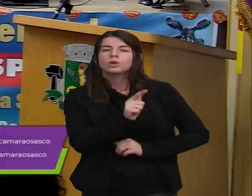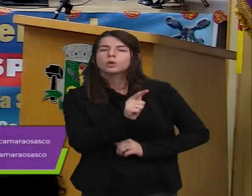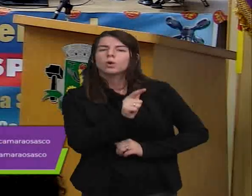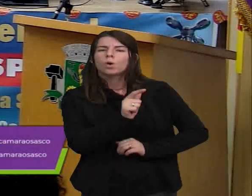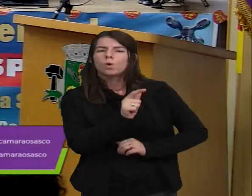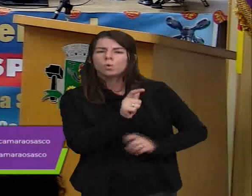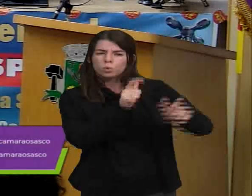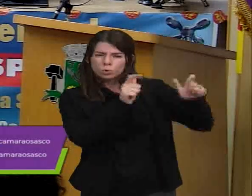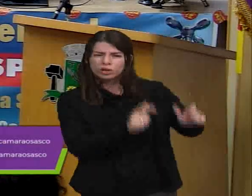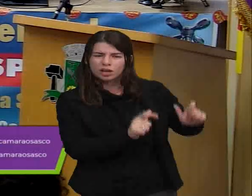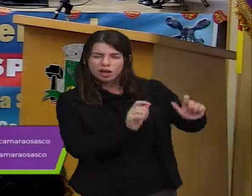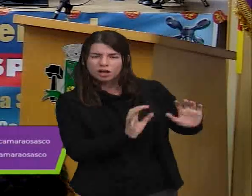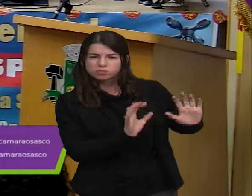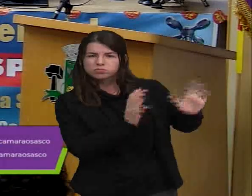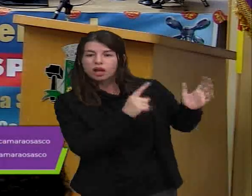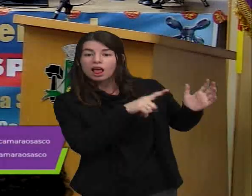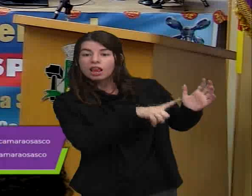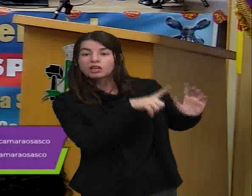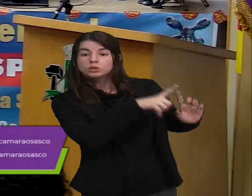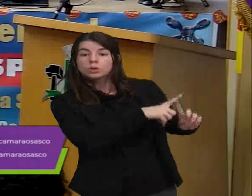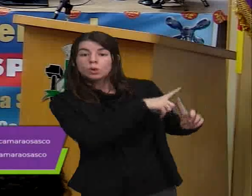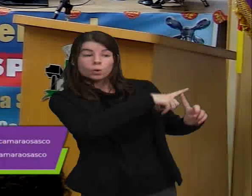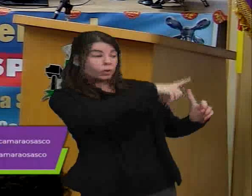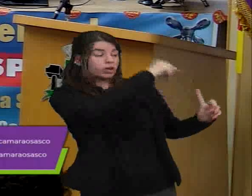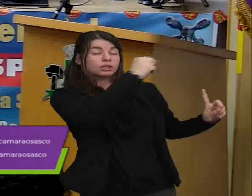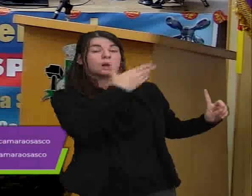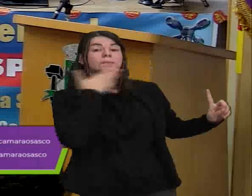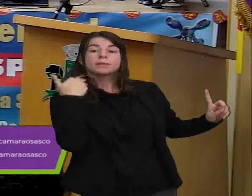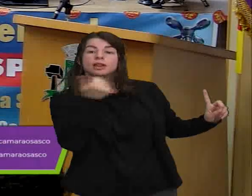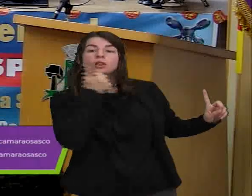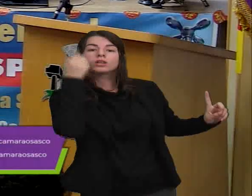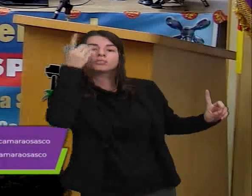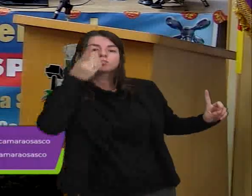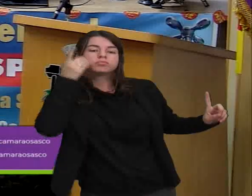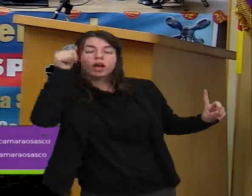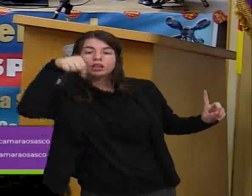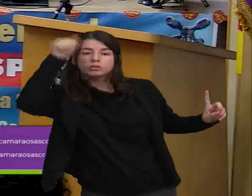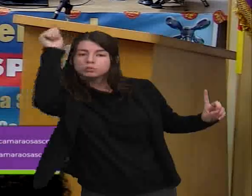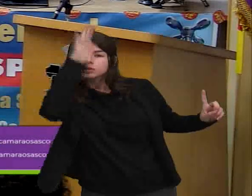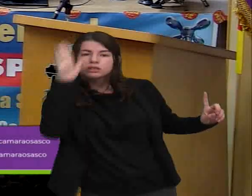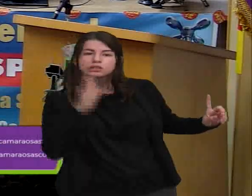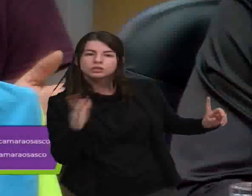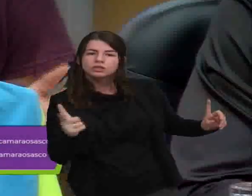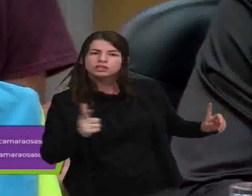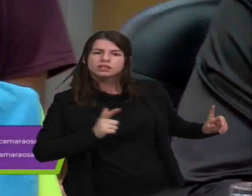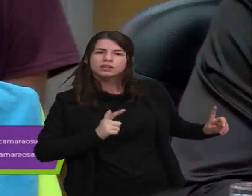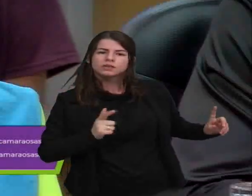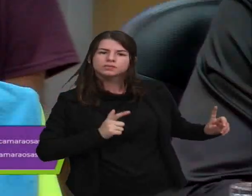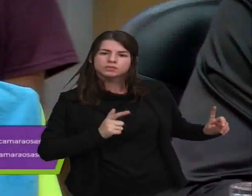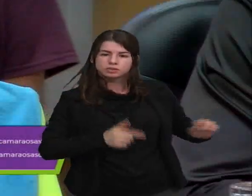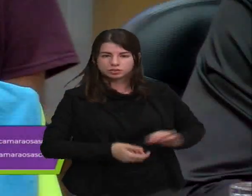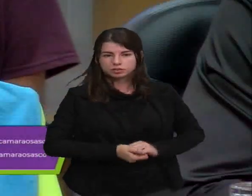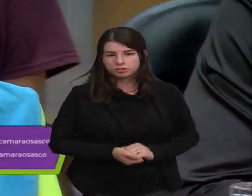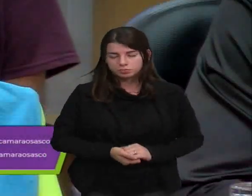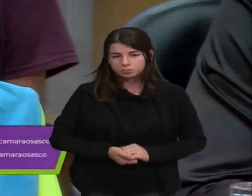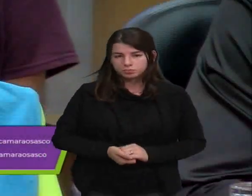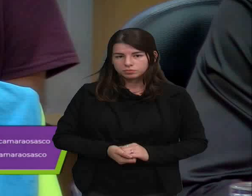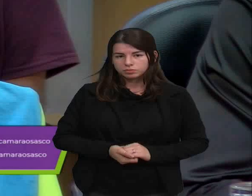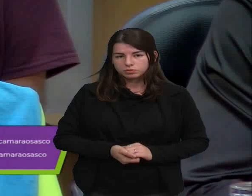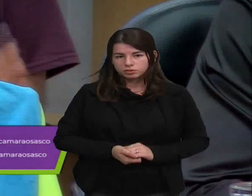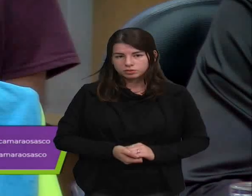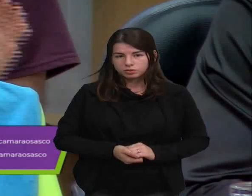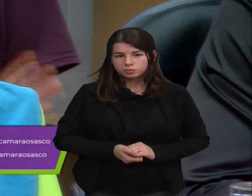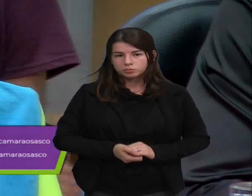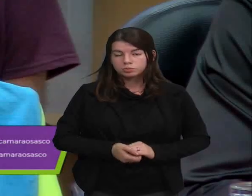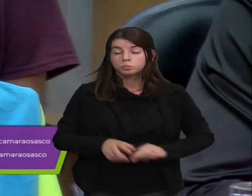foi eleita a melhor deputada do Brasil em duas ou três categorias e então